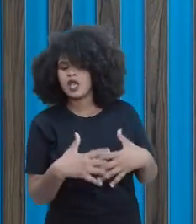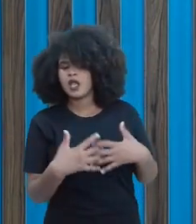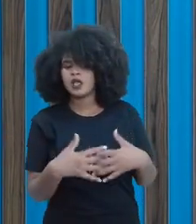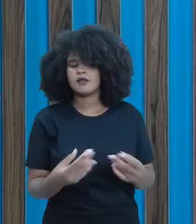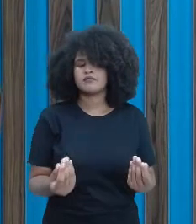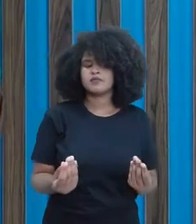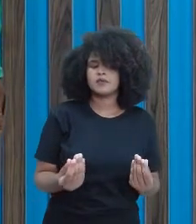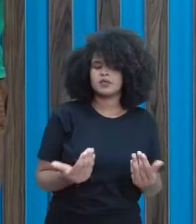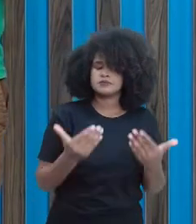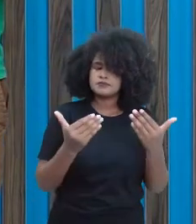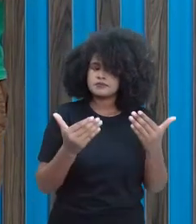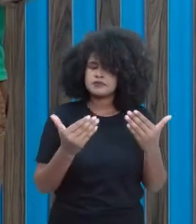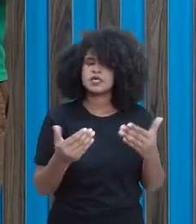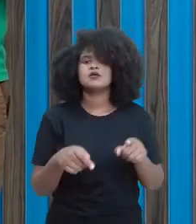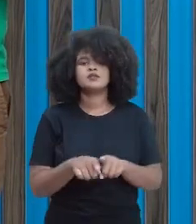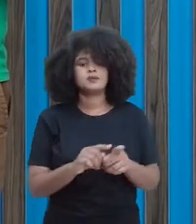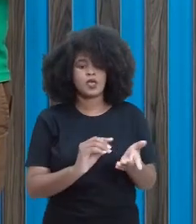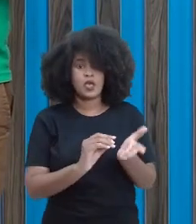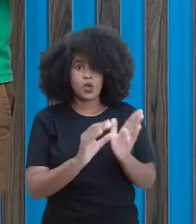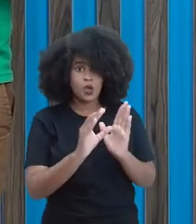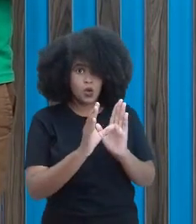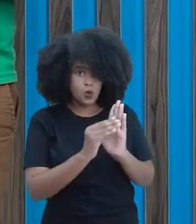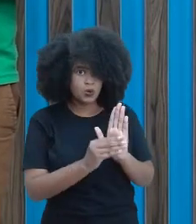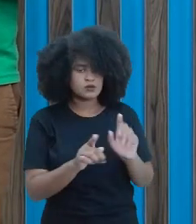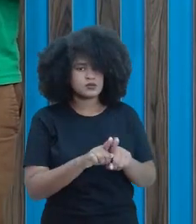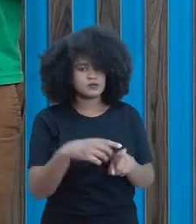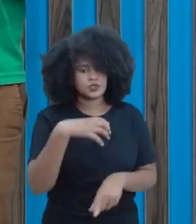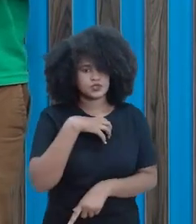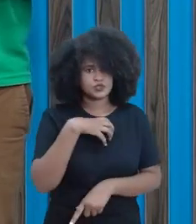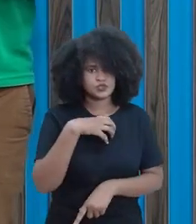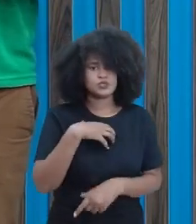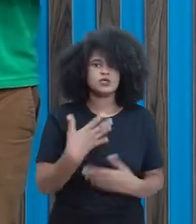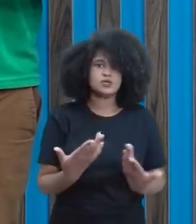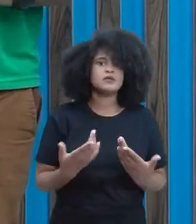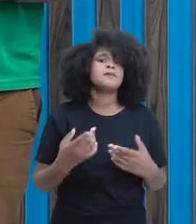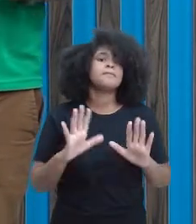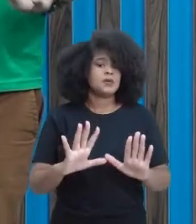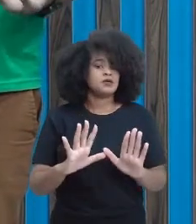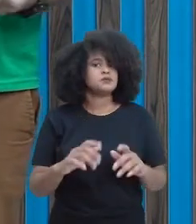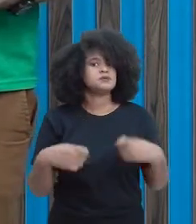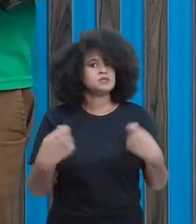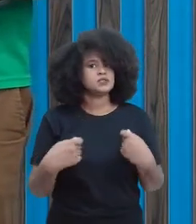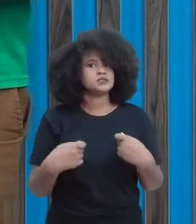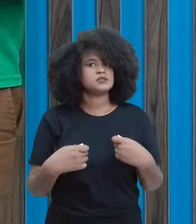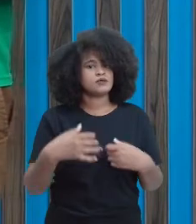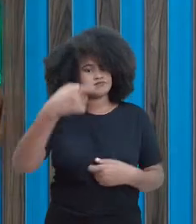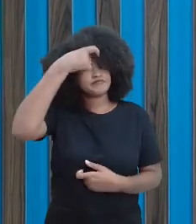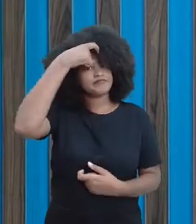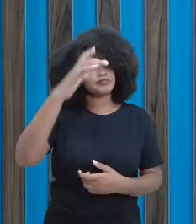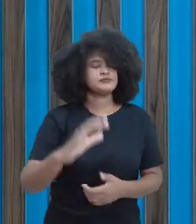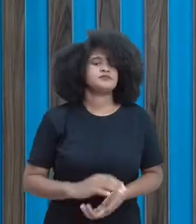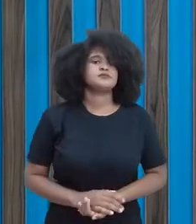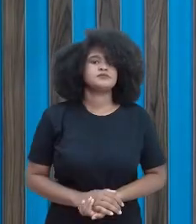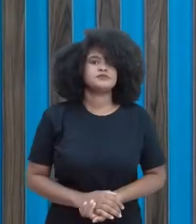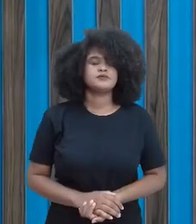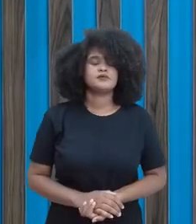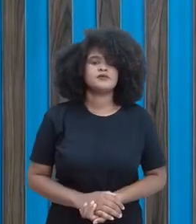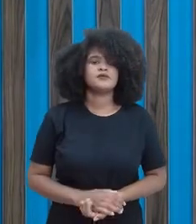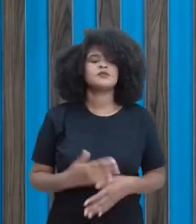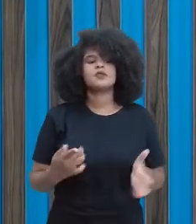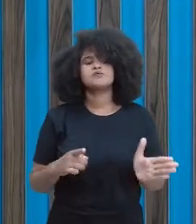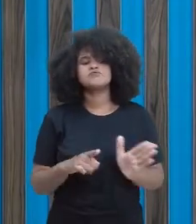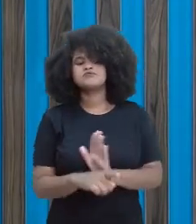questionar o conteúdo como questionar a forma que está vindo para você, certo? Claro que questionar fundamentado. E aí, nesse